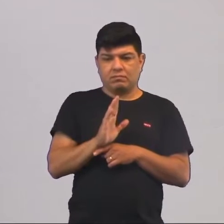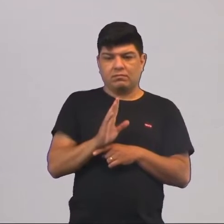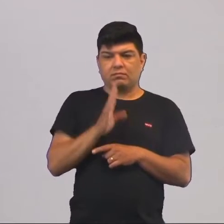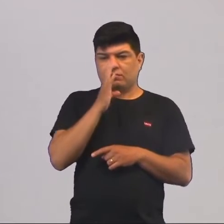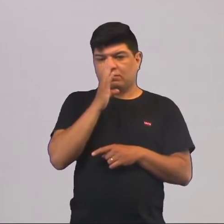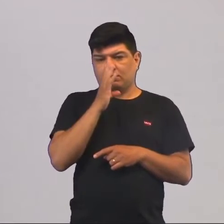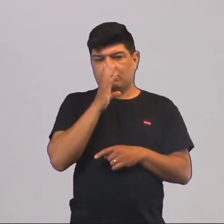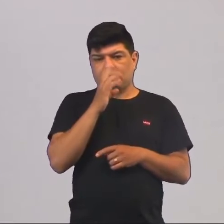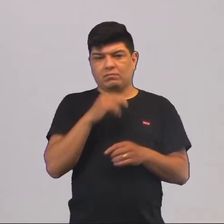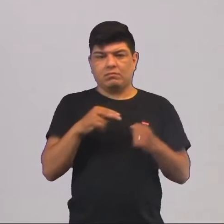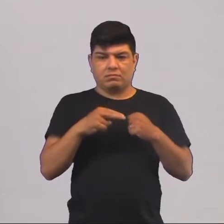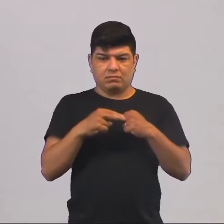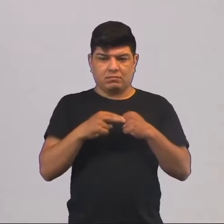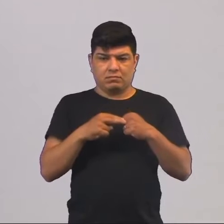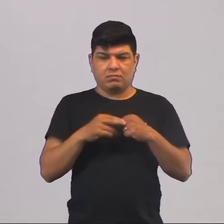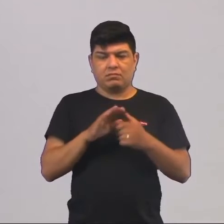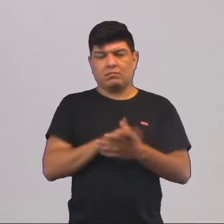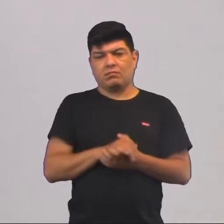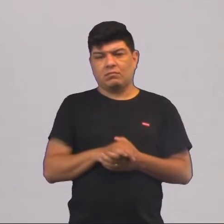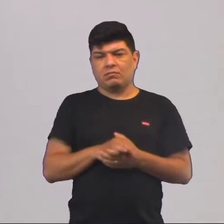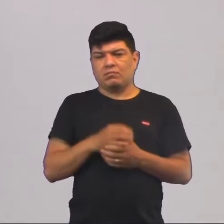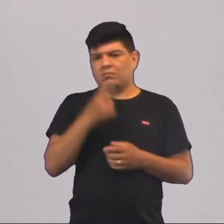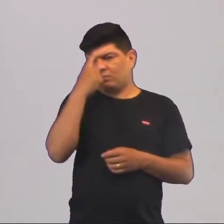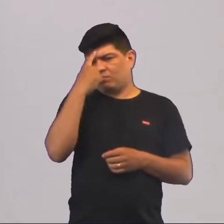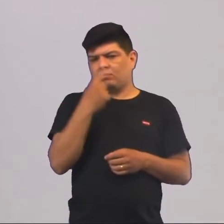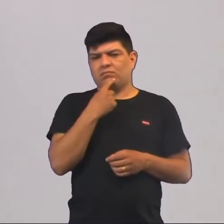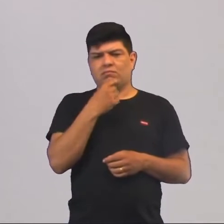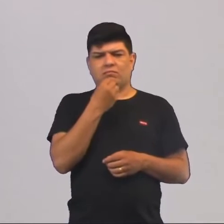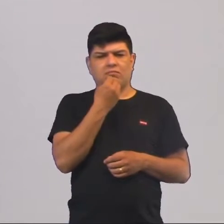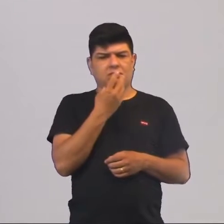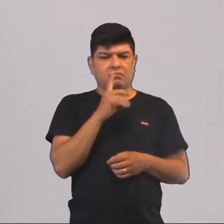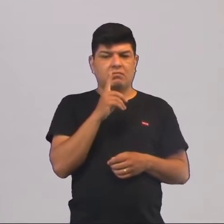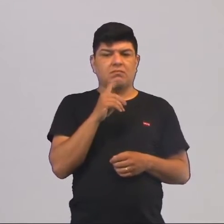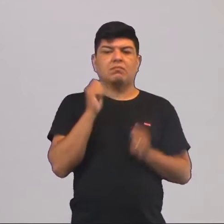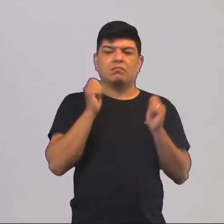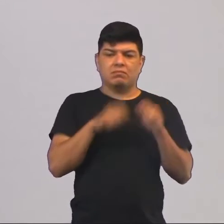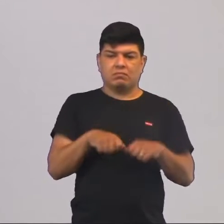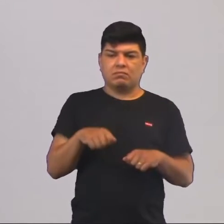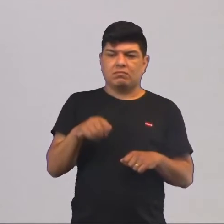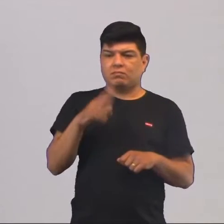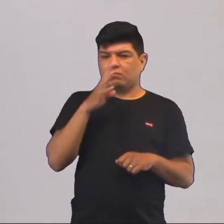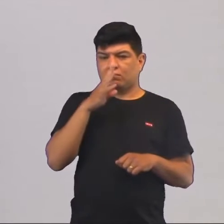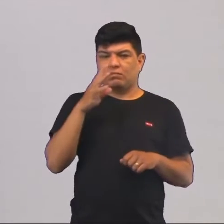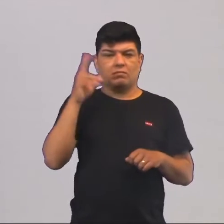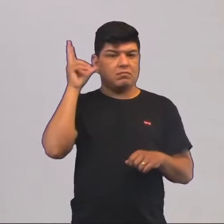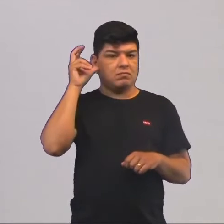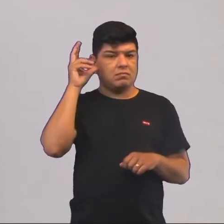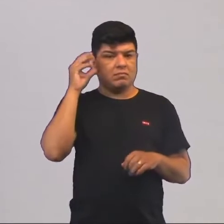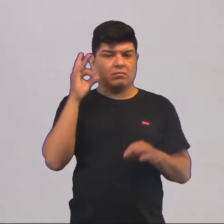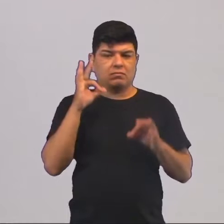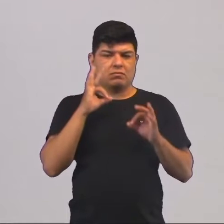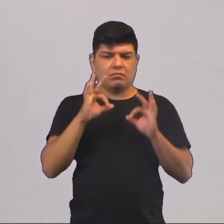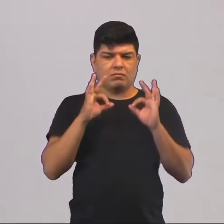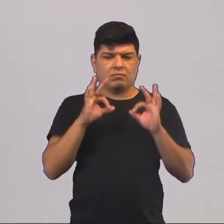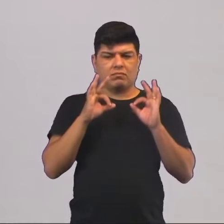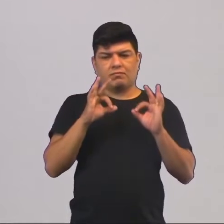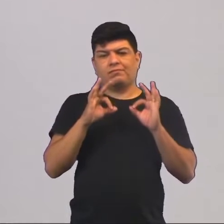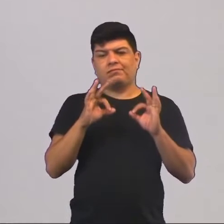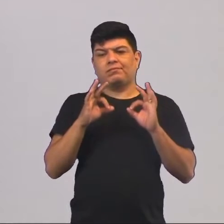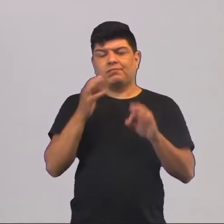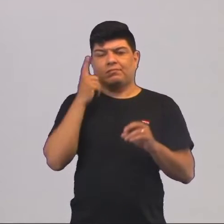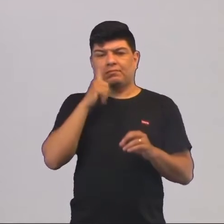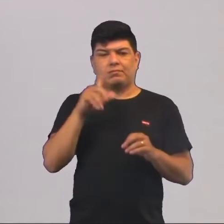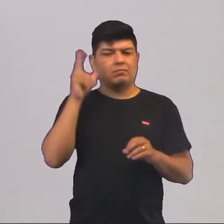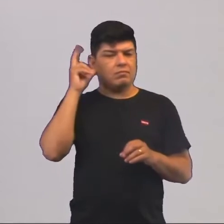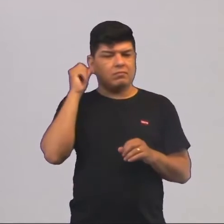Ele está com a imagem não muito boa, mas dá para assistir, e o áudio está ótimo, o áudio você